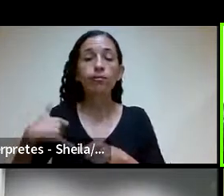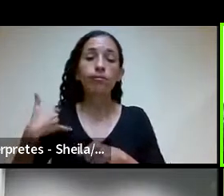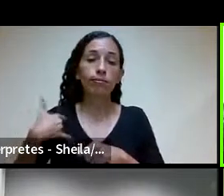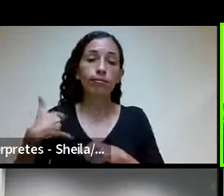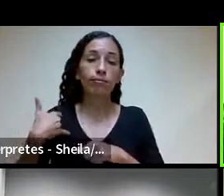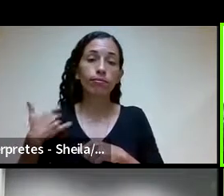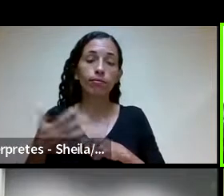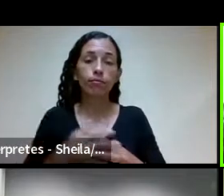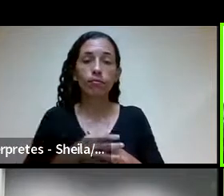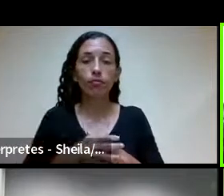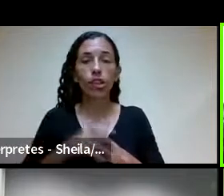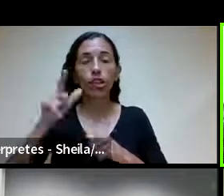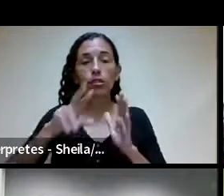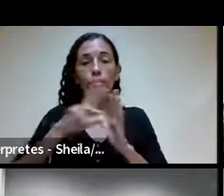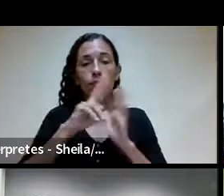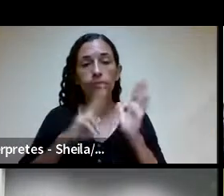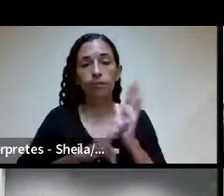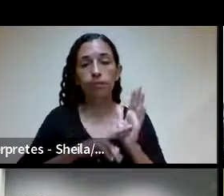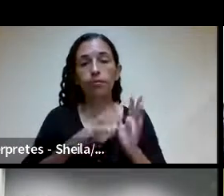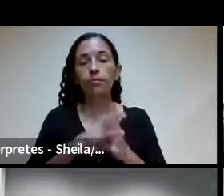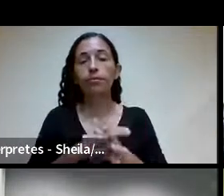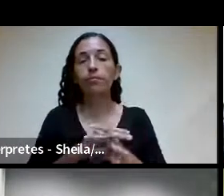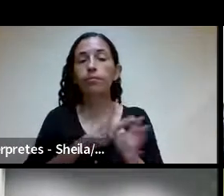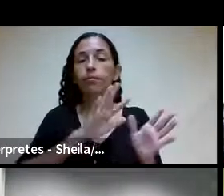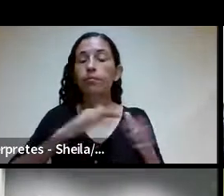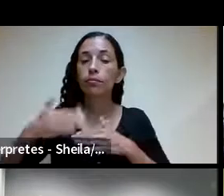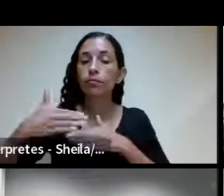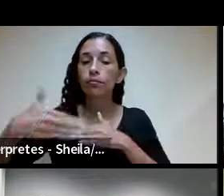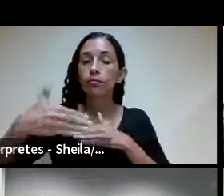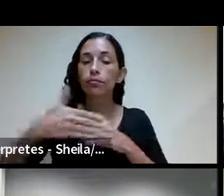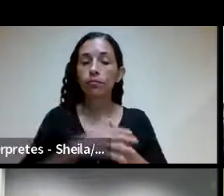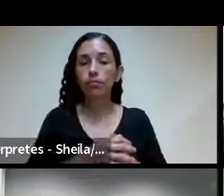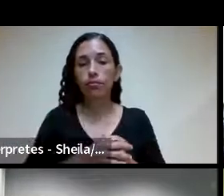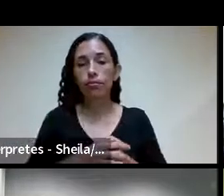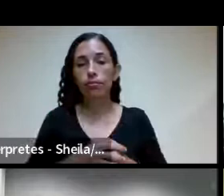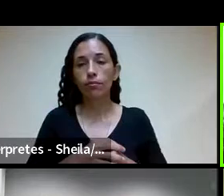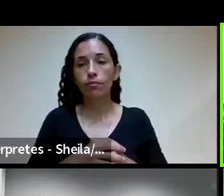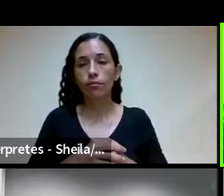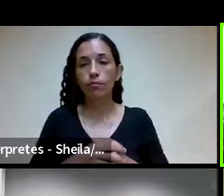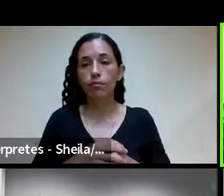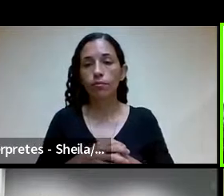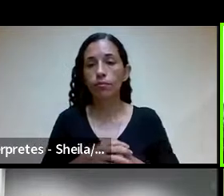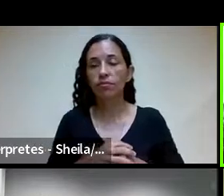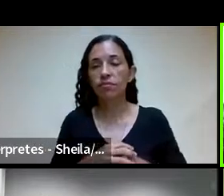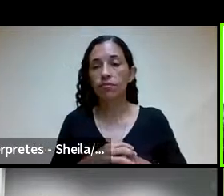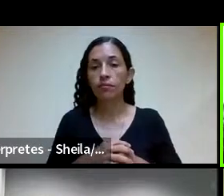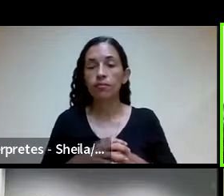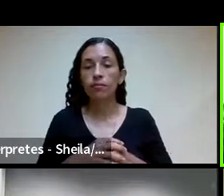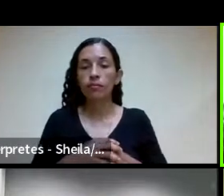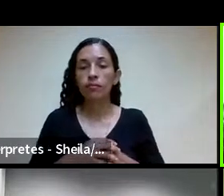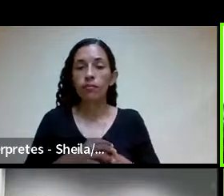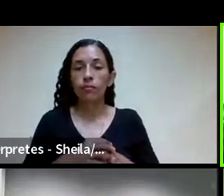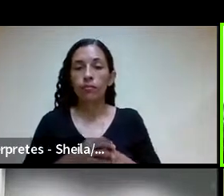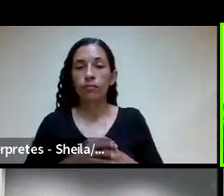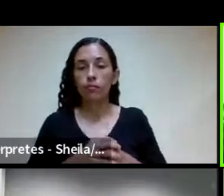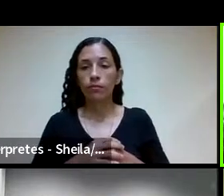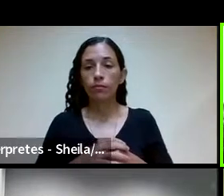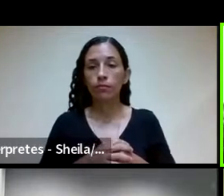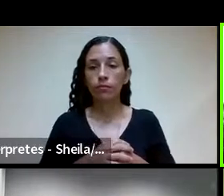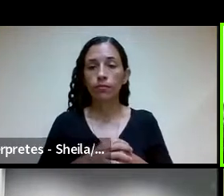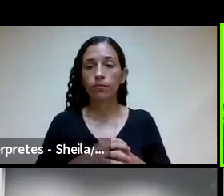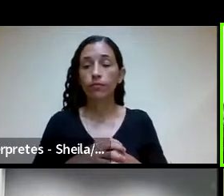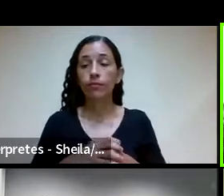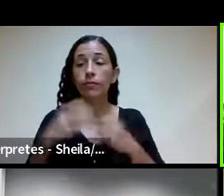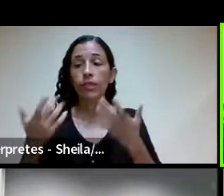recurso. E é o relatório, senhor presidente. Aprovado. Prossiga, doutor. Senhor presidente, no caso concreto, a alegada fraude teria